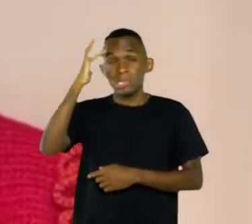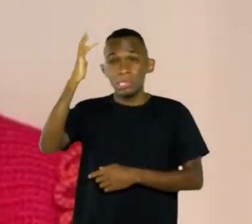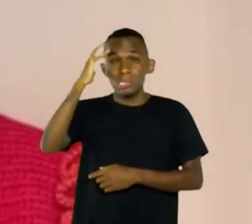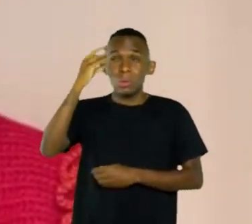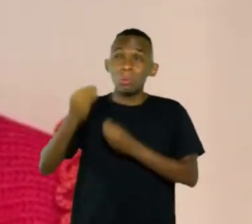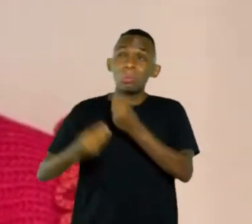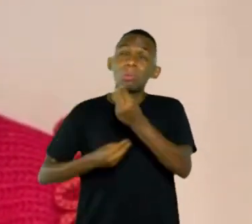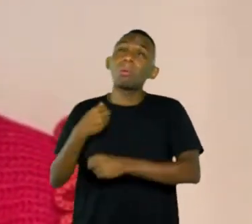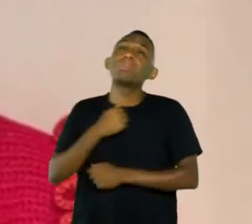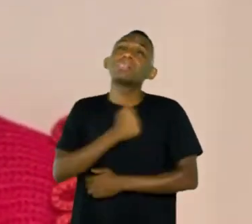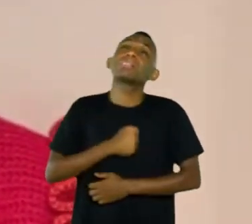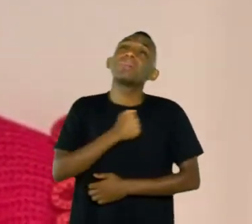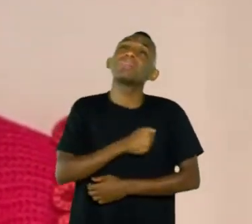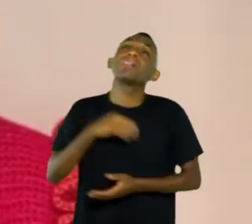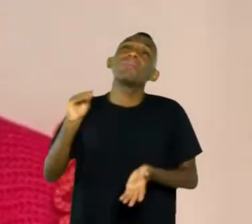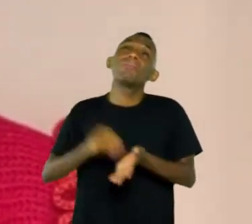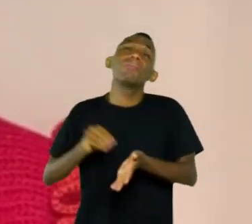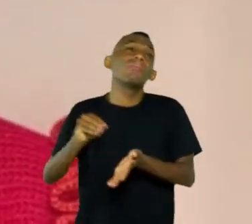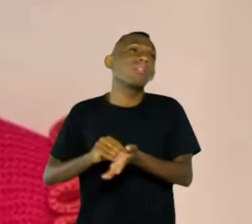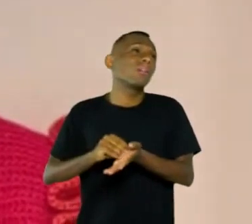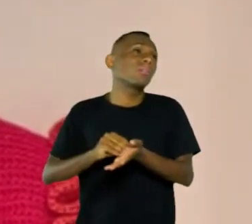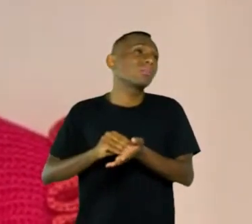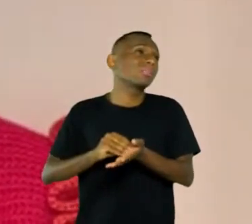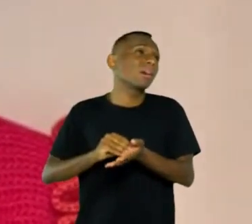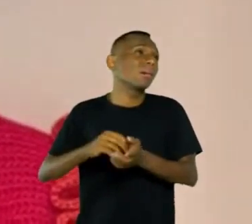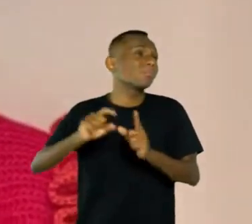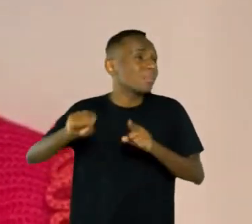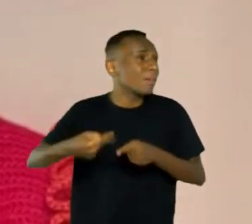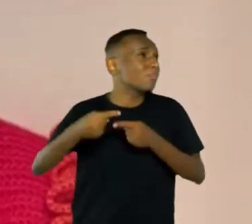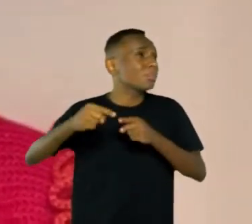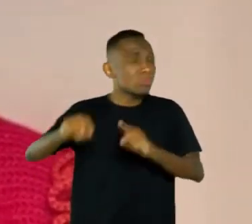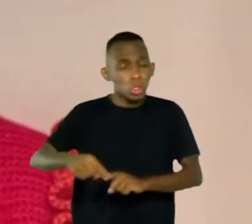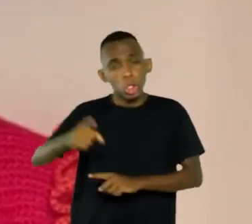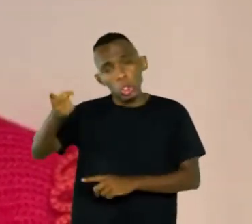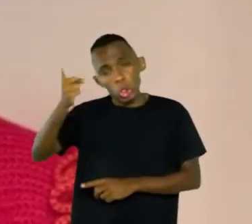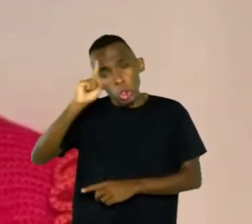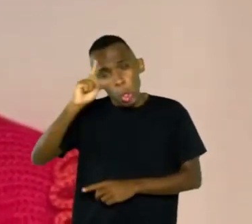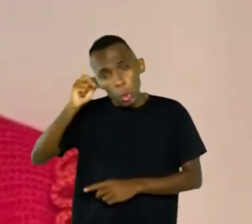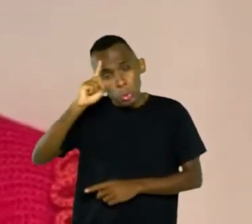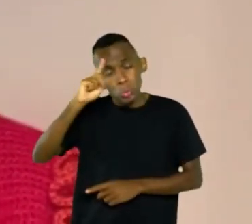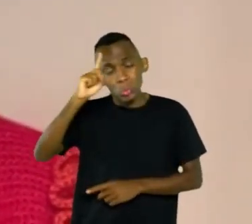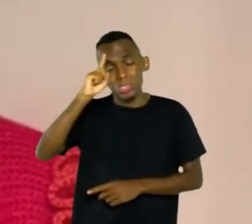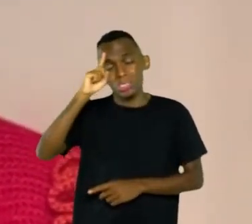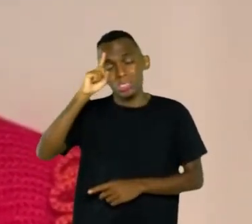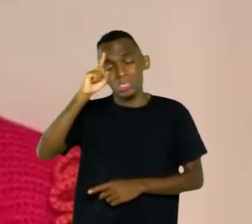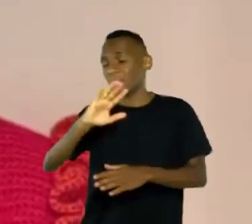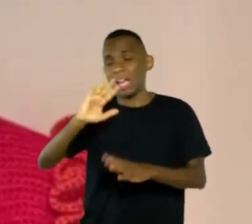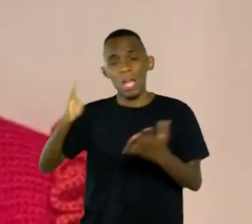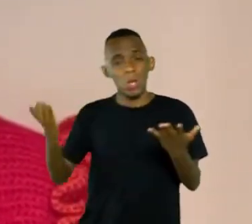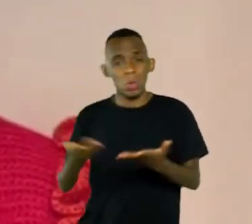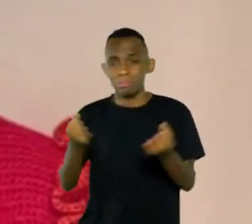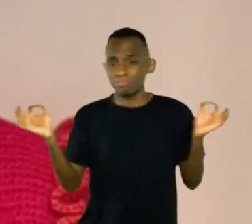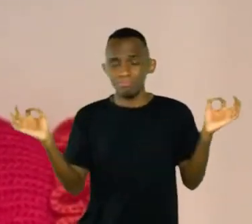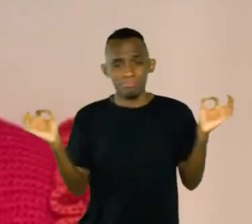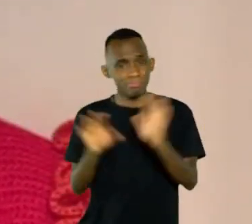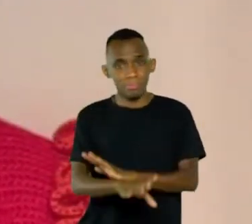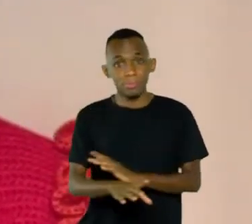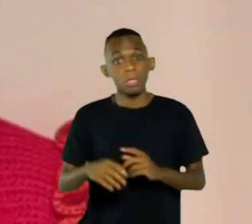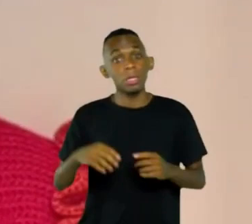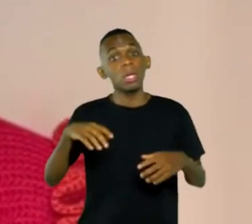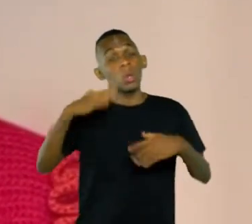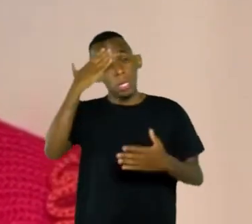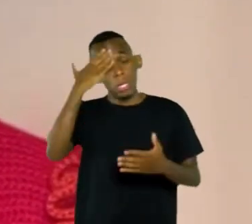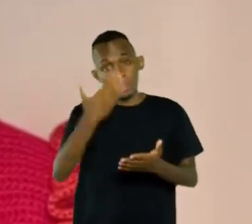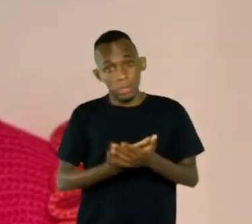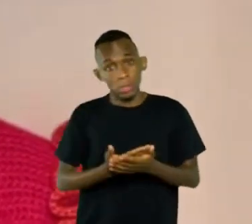coisa, mas ela foi embora, ela não vai voltar, né? A morte, ela teve alguém que comentou isso e eu acho que a morte é uma grande professora nesse sentido,